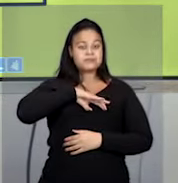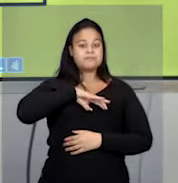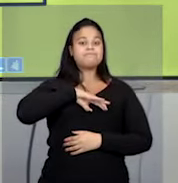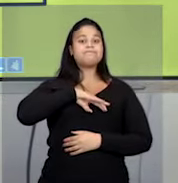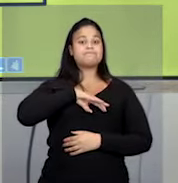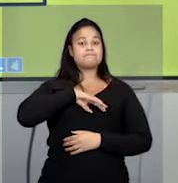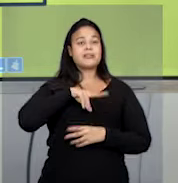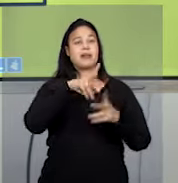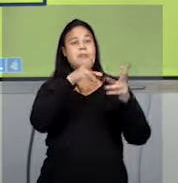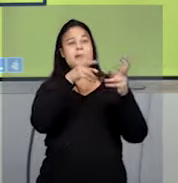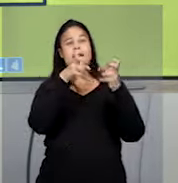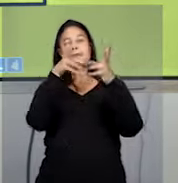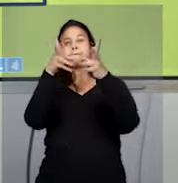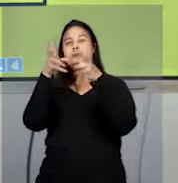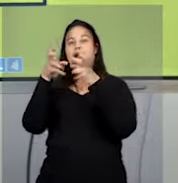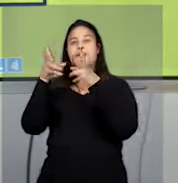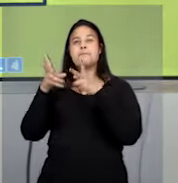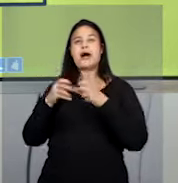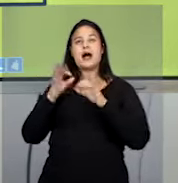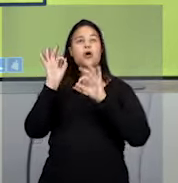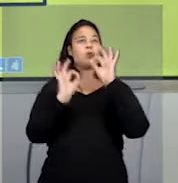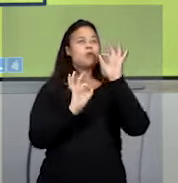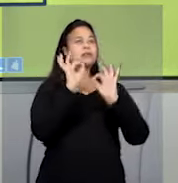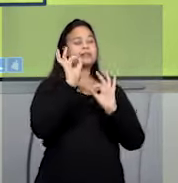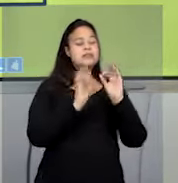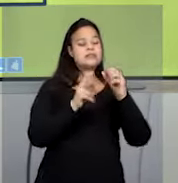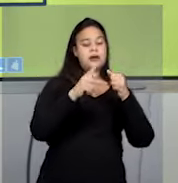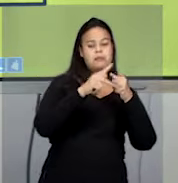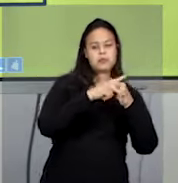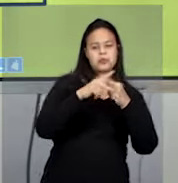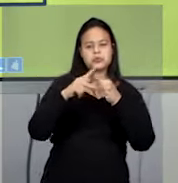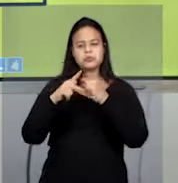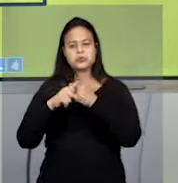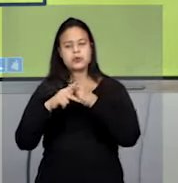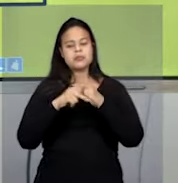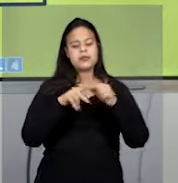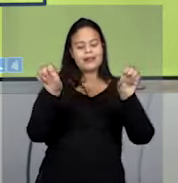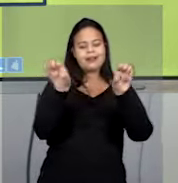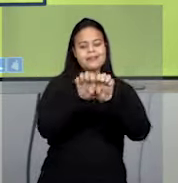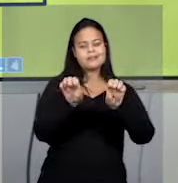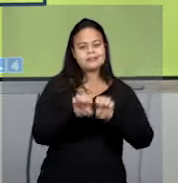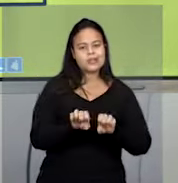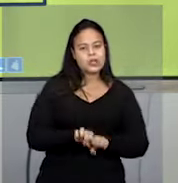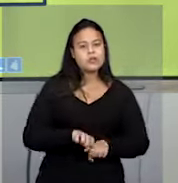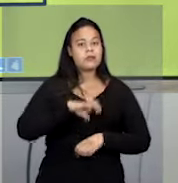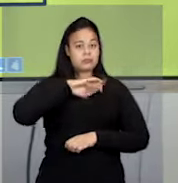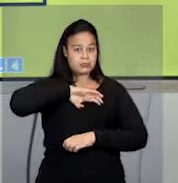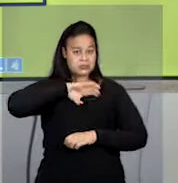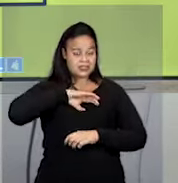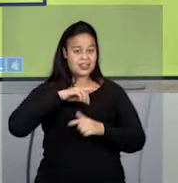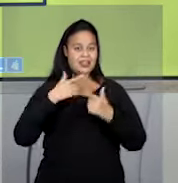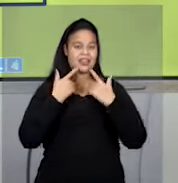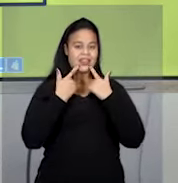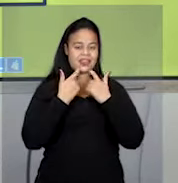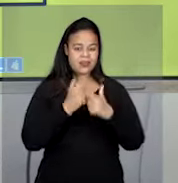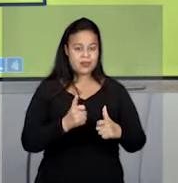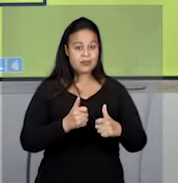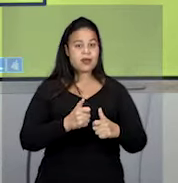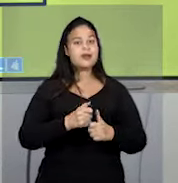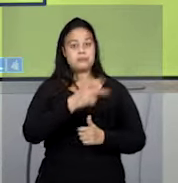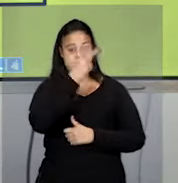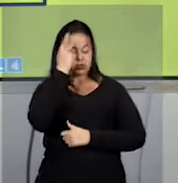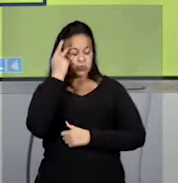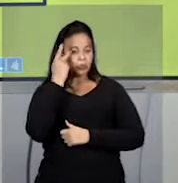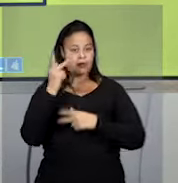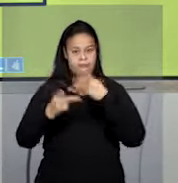gente identificar, organizar esses pronomes. Mas na nossa língua, nós usamos desde que nascemos. Ninguém